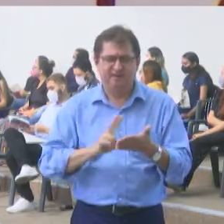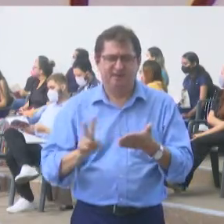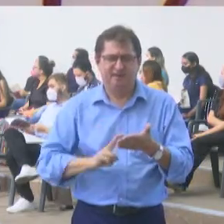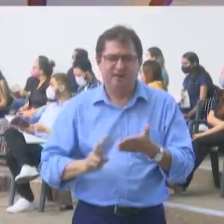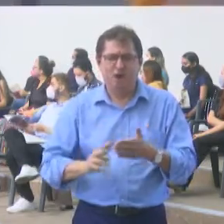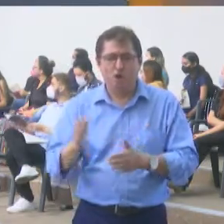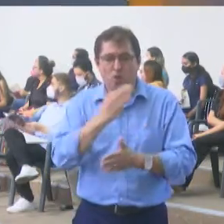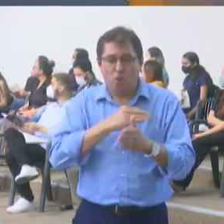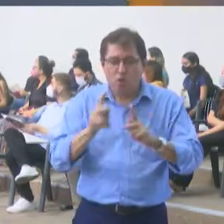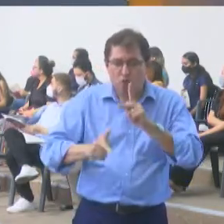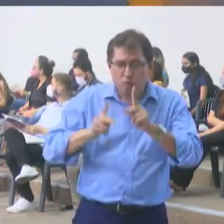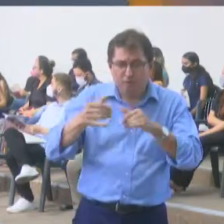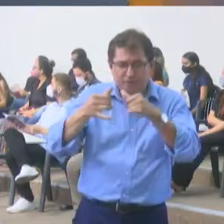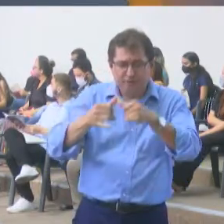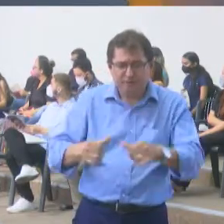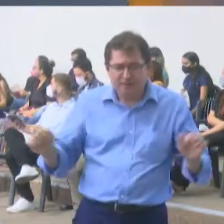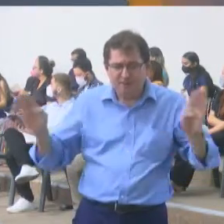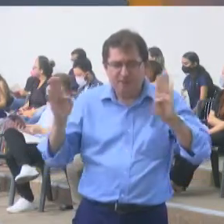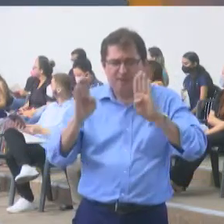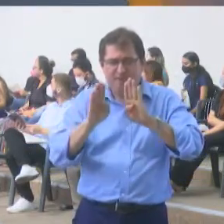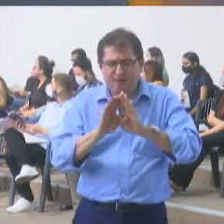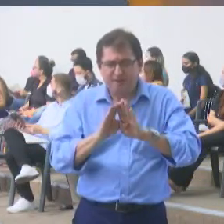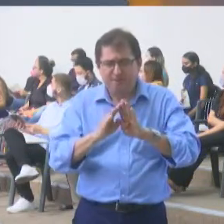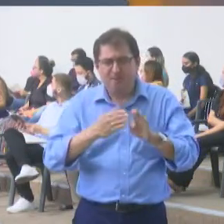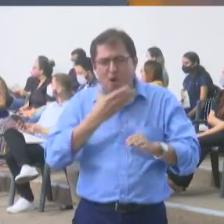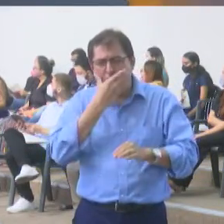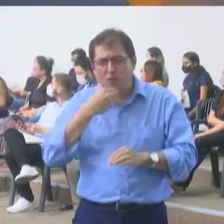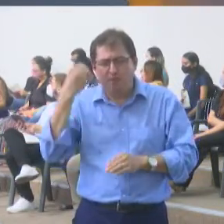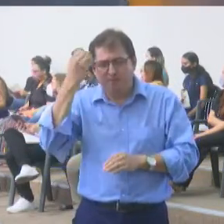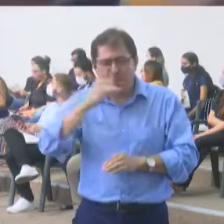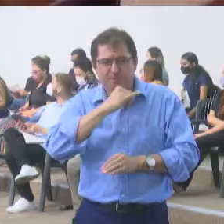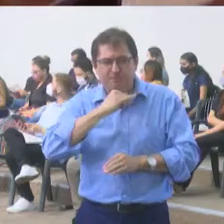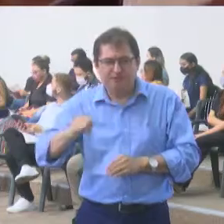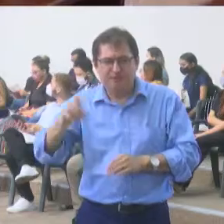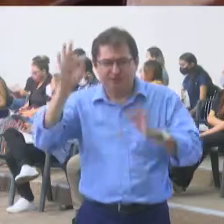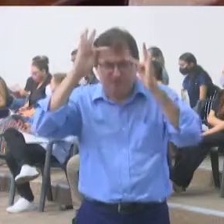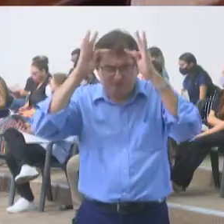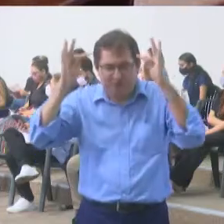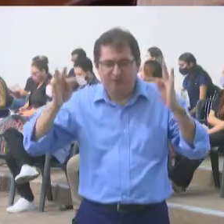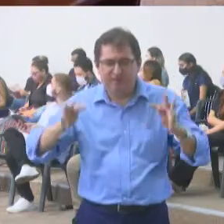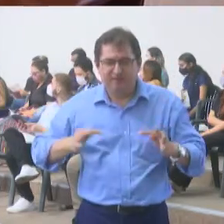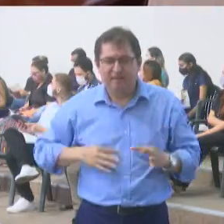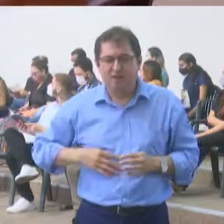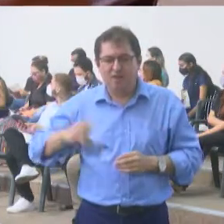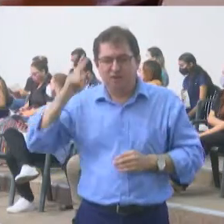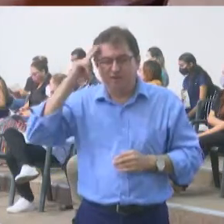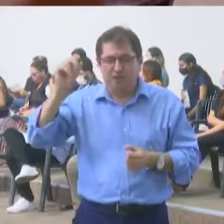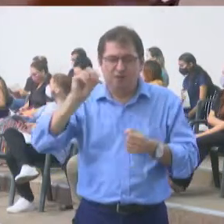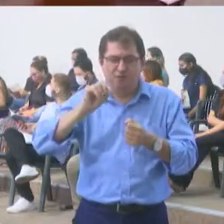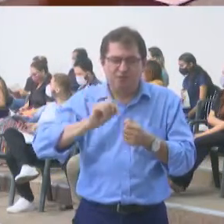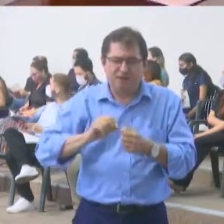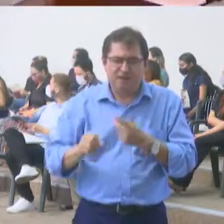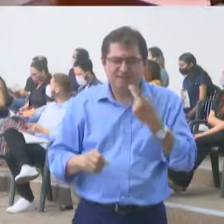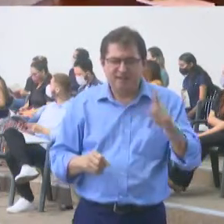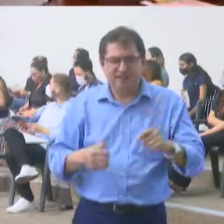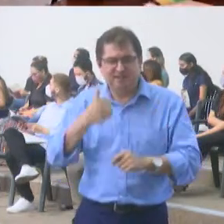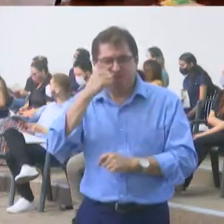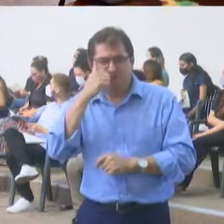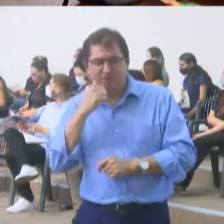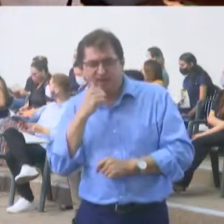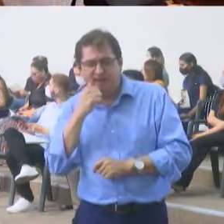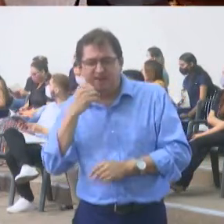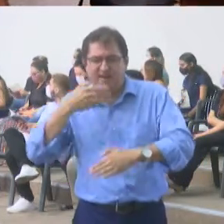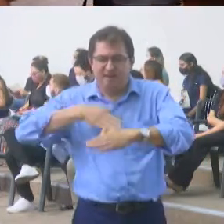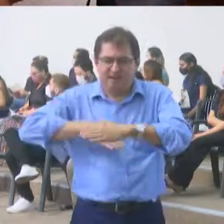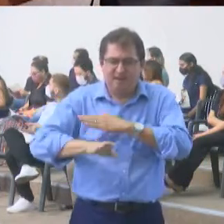o povo que estava na porta e os anciãos disseram: somos testemunhas. O Senhor faça